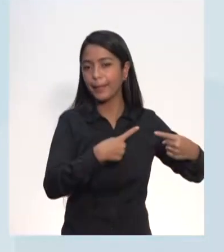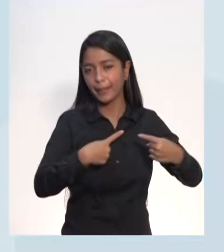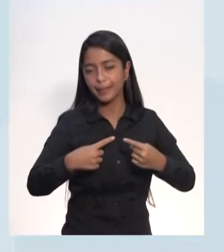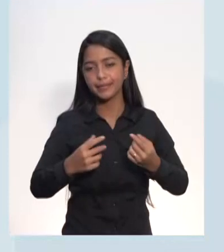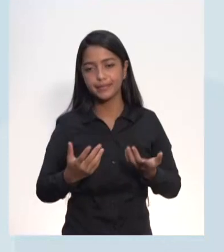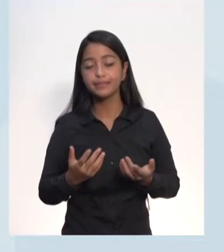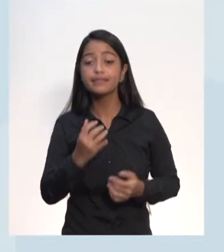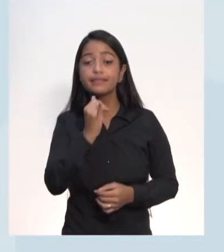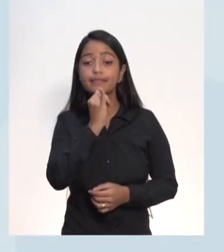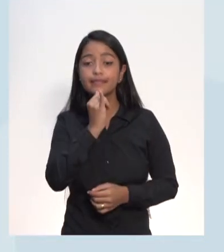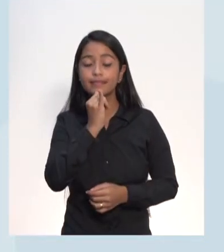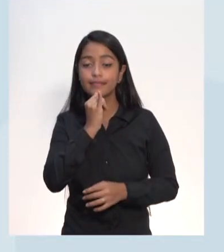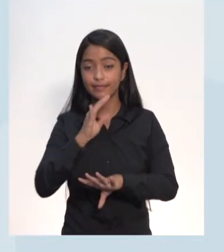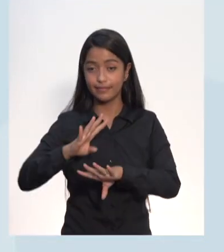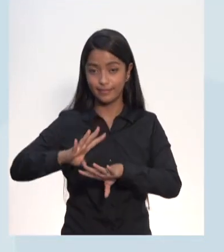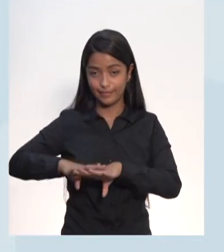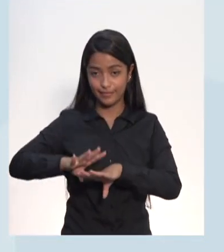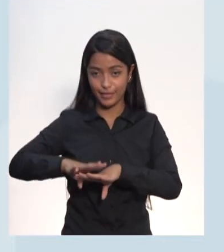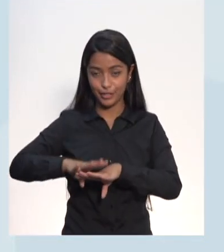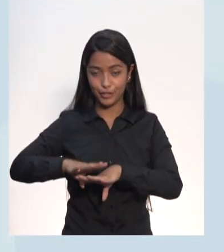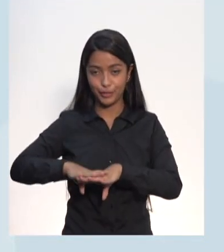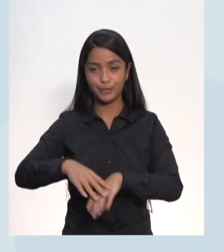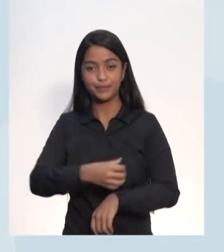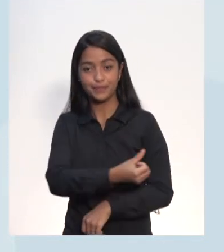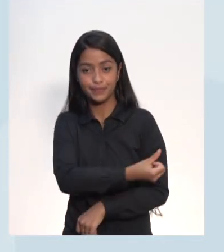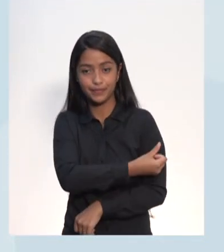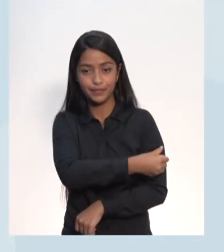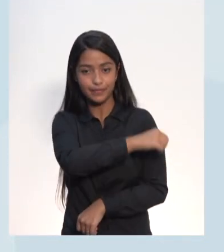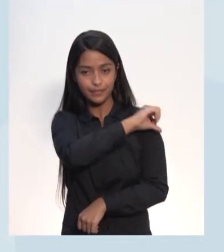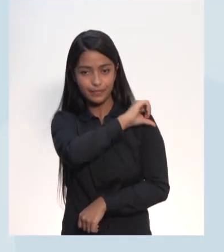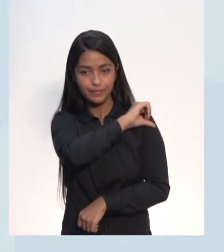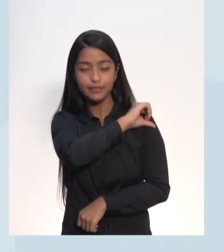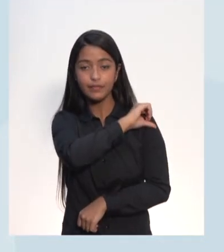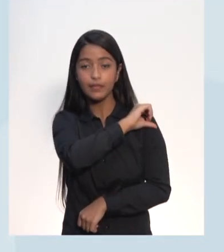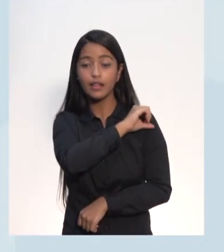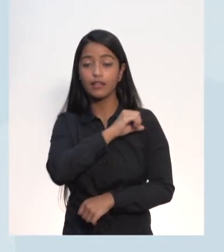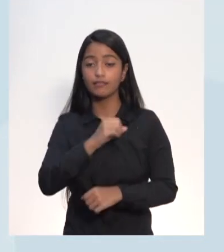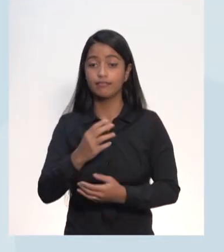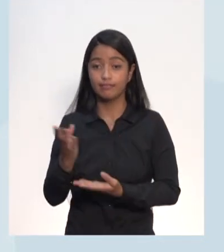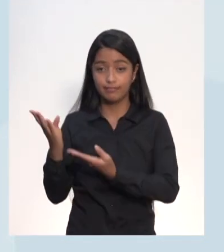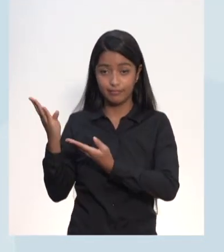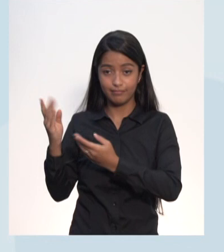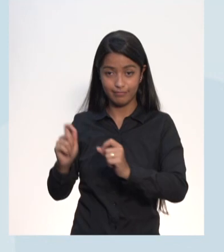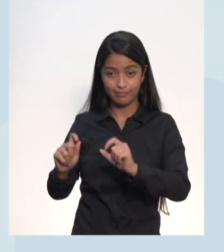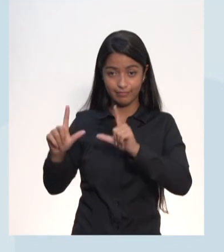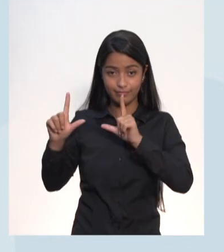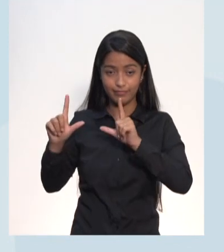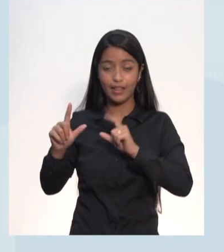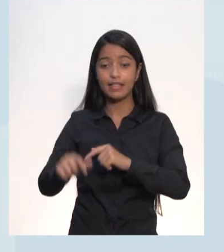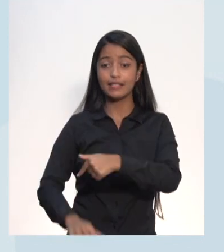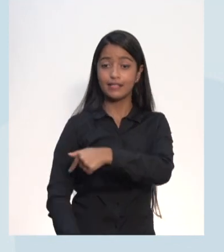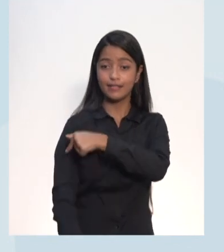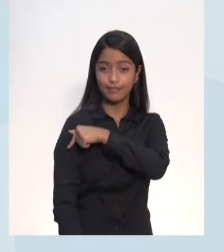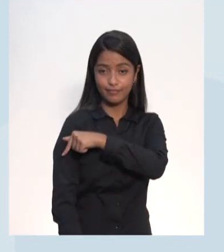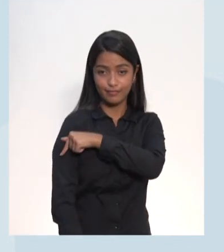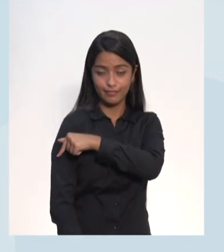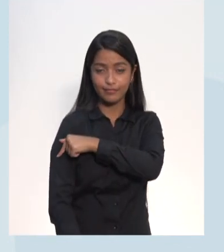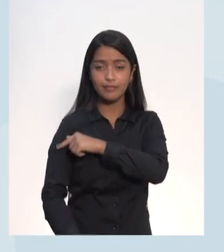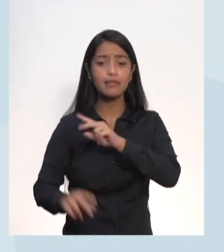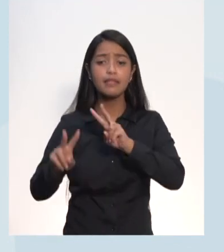finais, eu estou mostrando para vocês aí na tela o sétimo ano com a unidade temática de números,